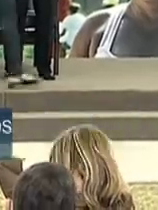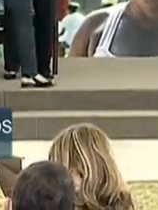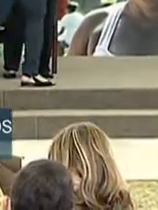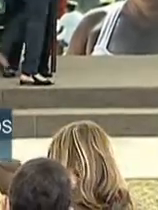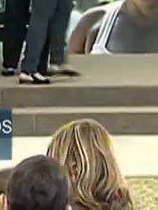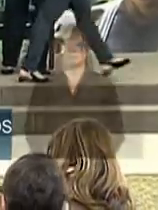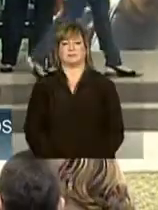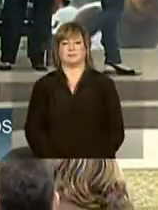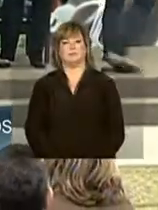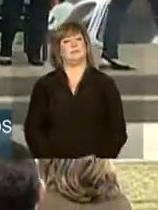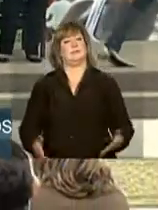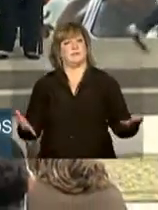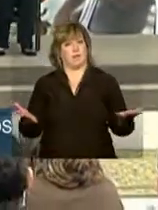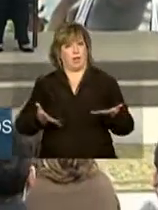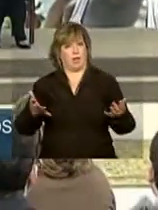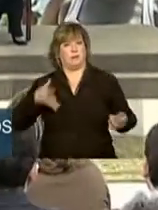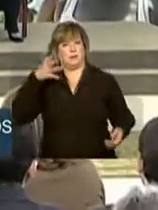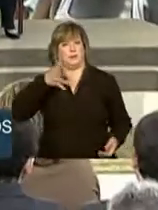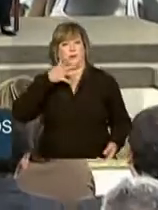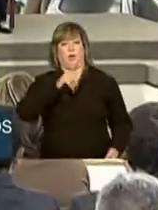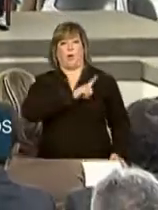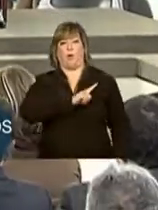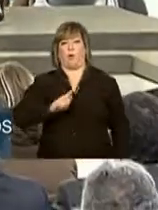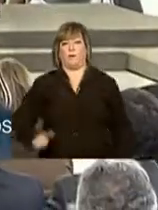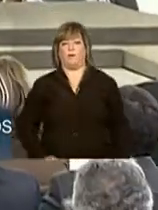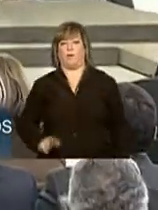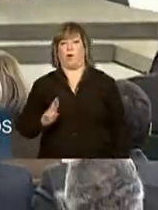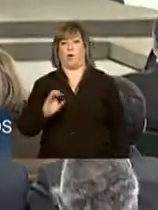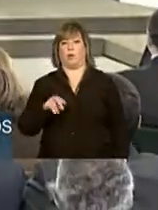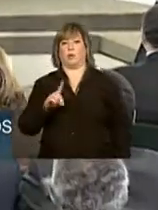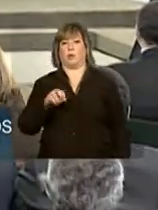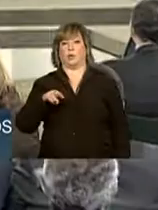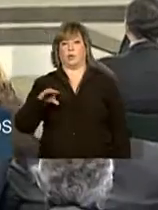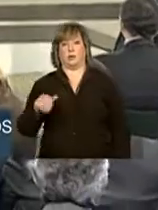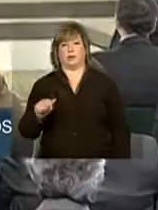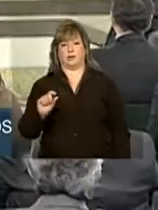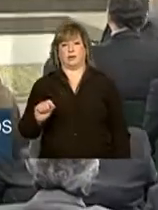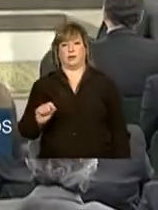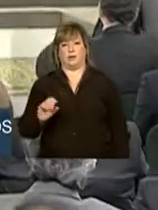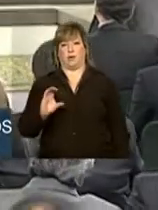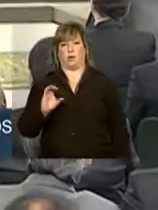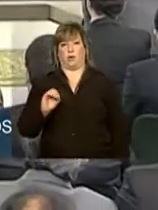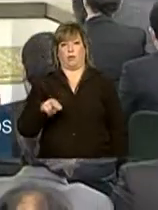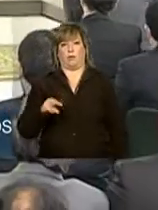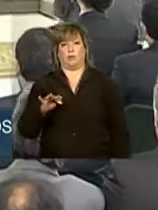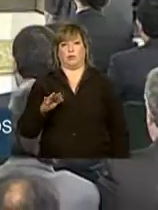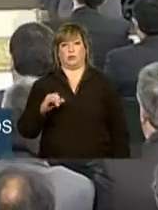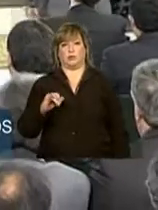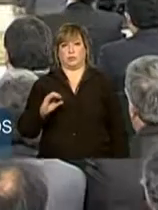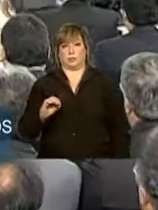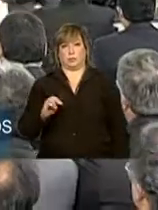Ouviremos a seguir as palavras do governador de Rondônia, Confúcio Moura.